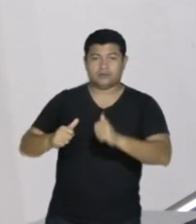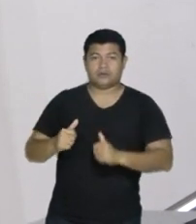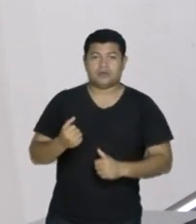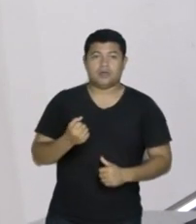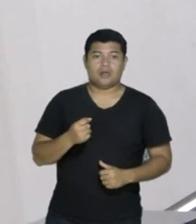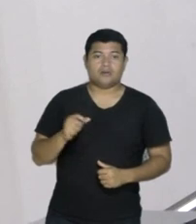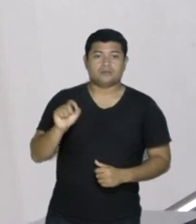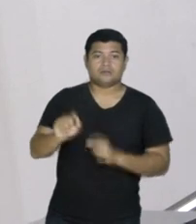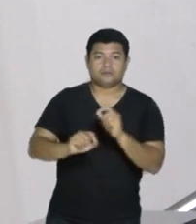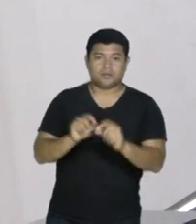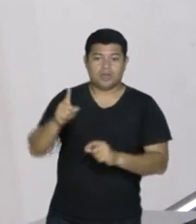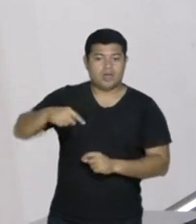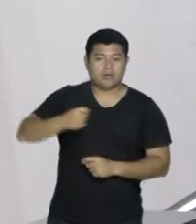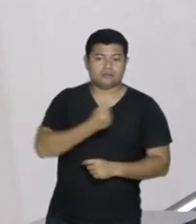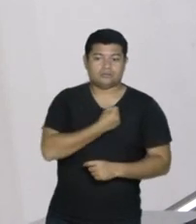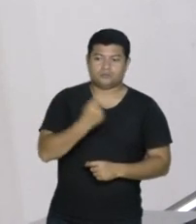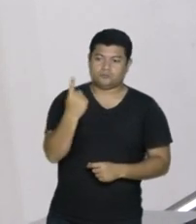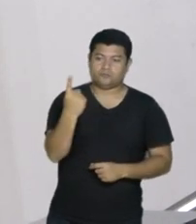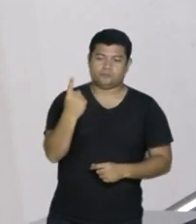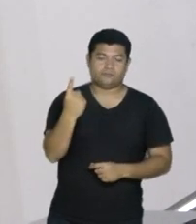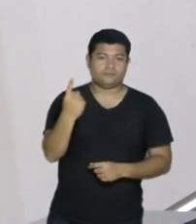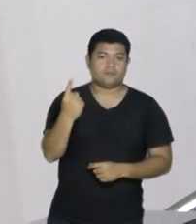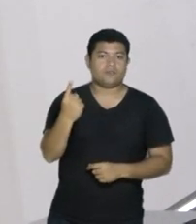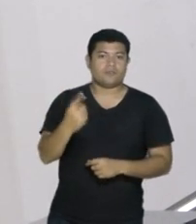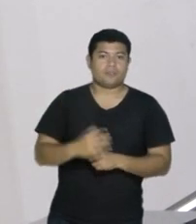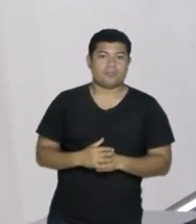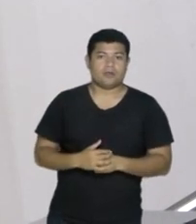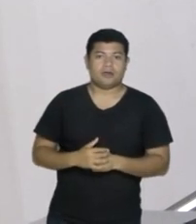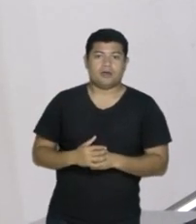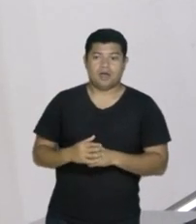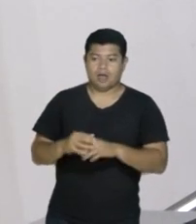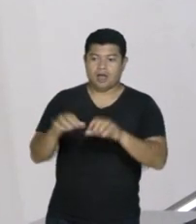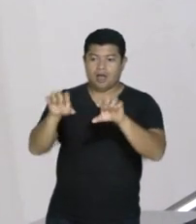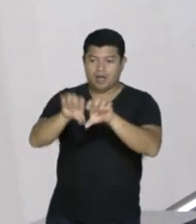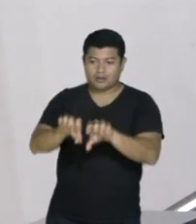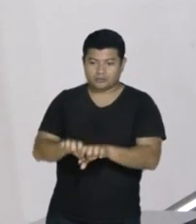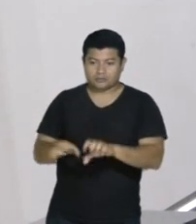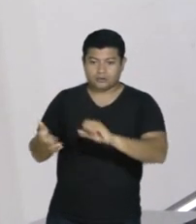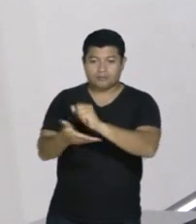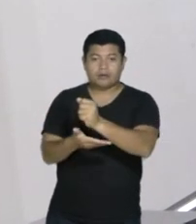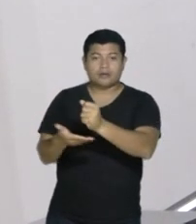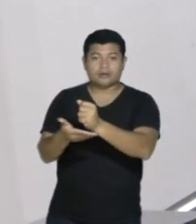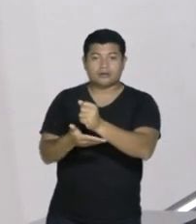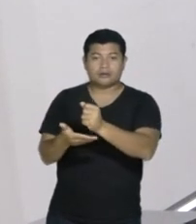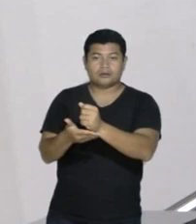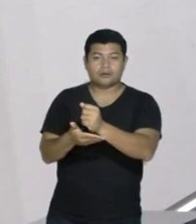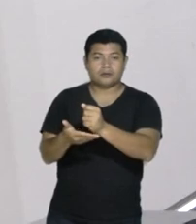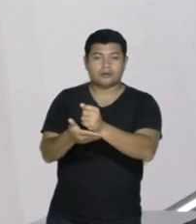obra crítica a super estrutura do estado também